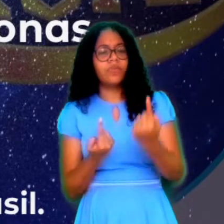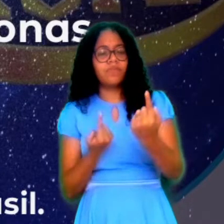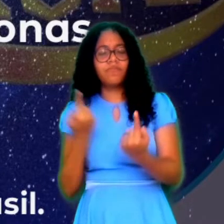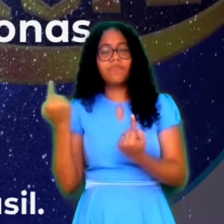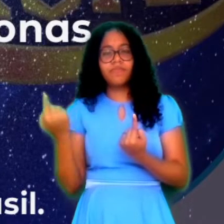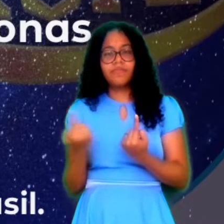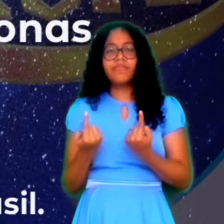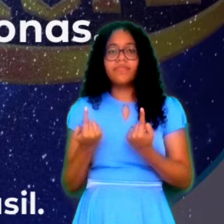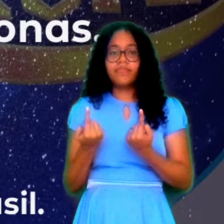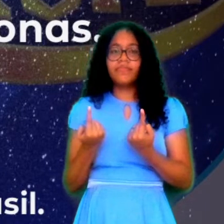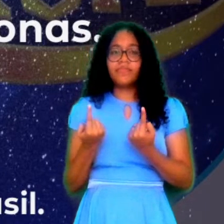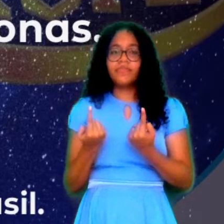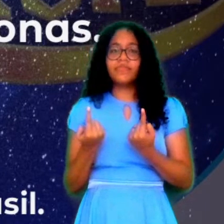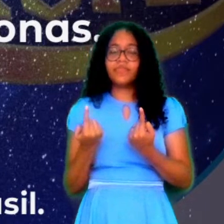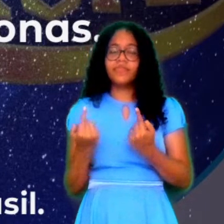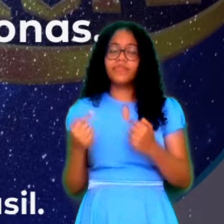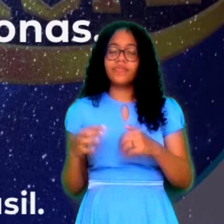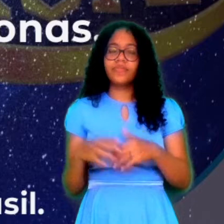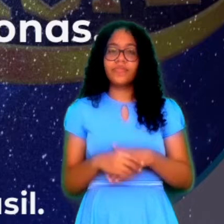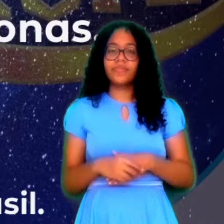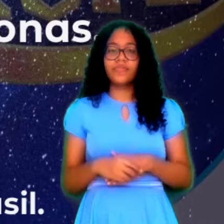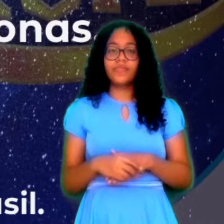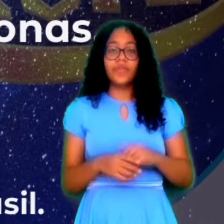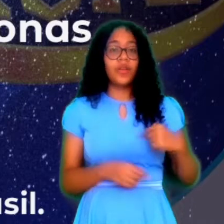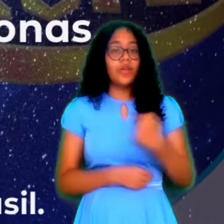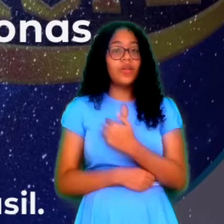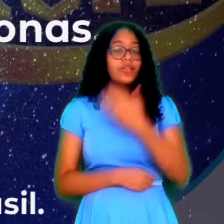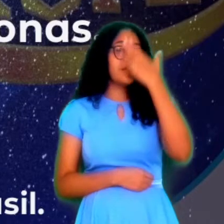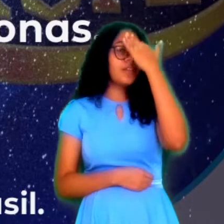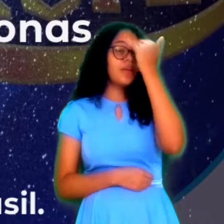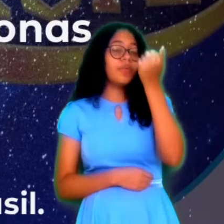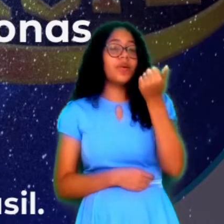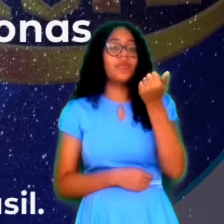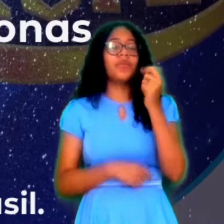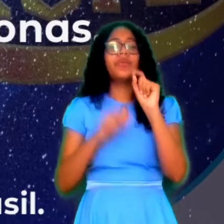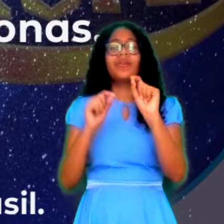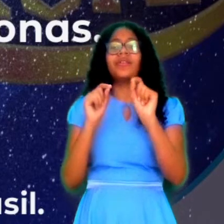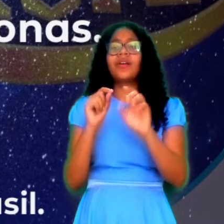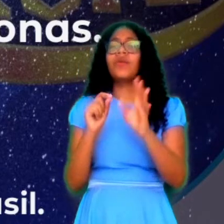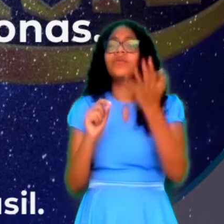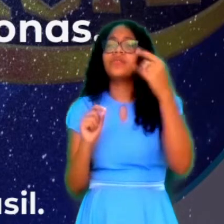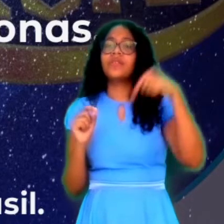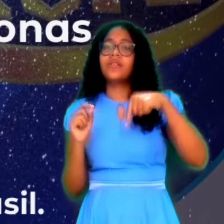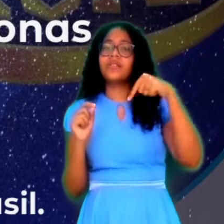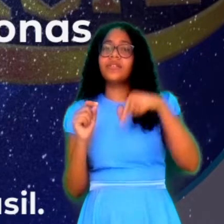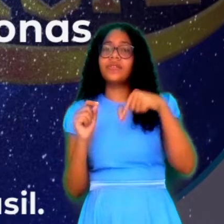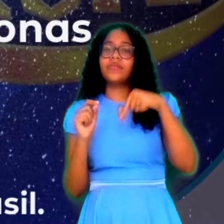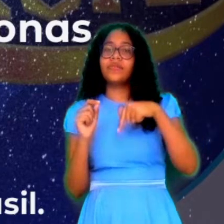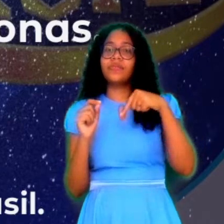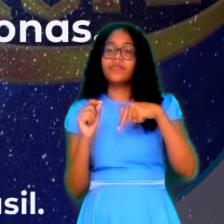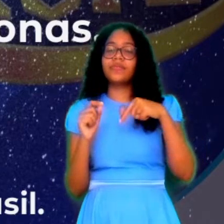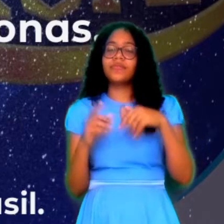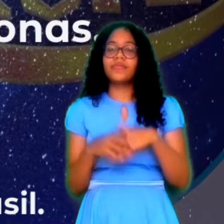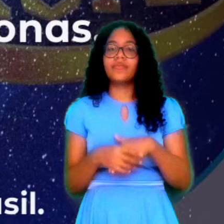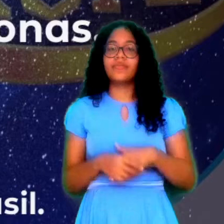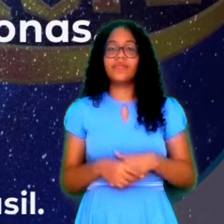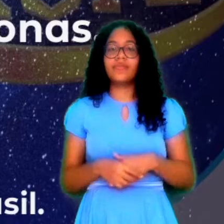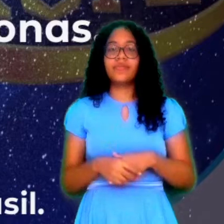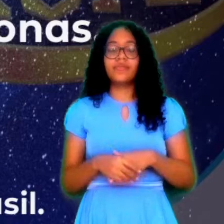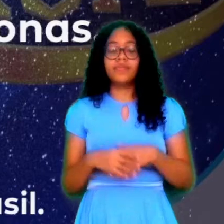lancemos sortes, para que saibamos por causa de quem nos sobreveio este mal.